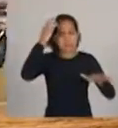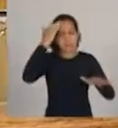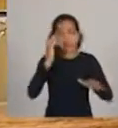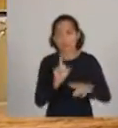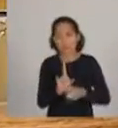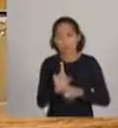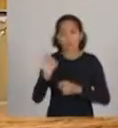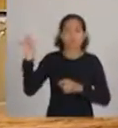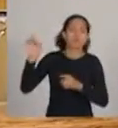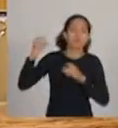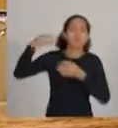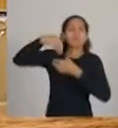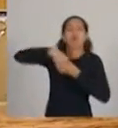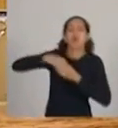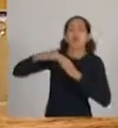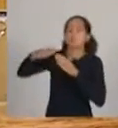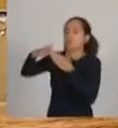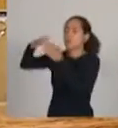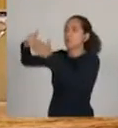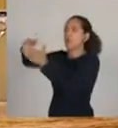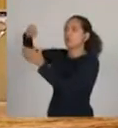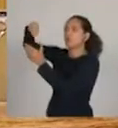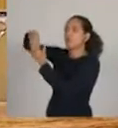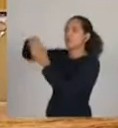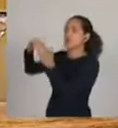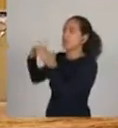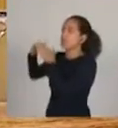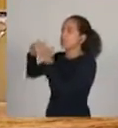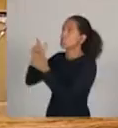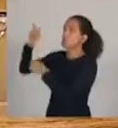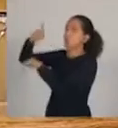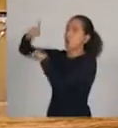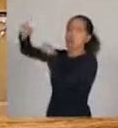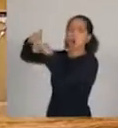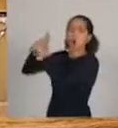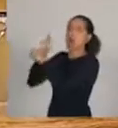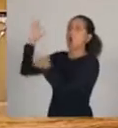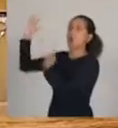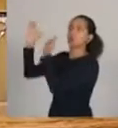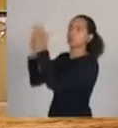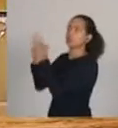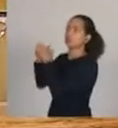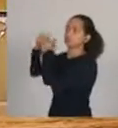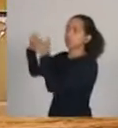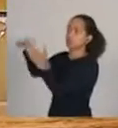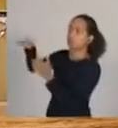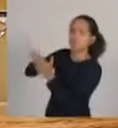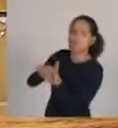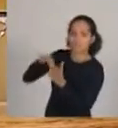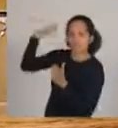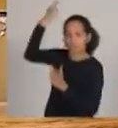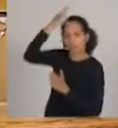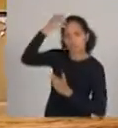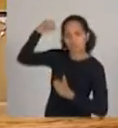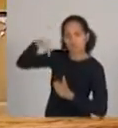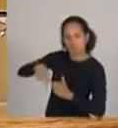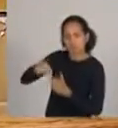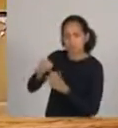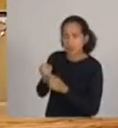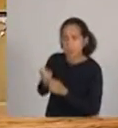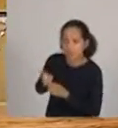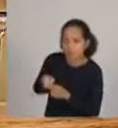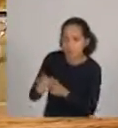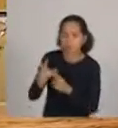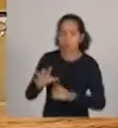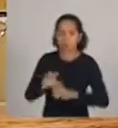que vai atracar num porto nosso e que pode trazer consequências graves para a nossa população